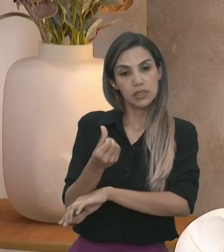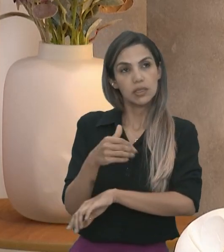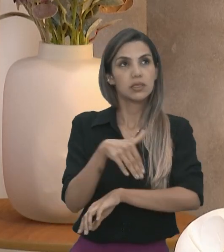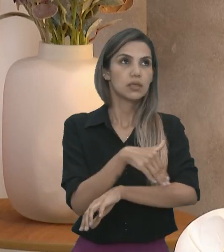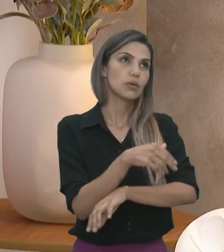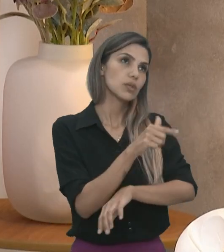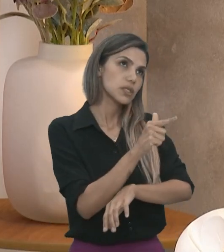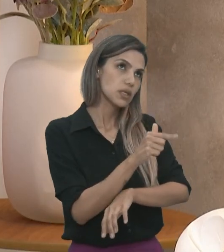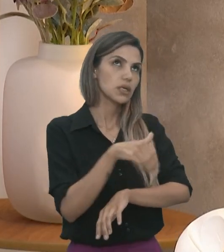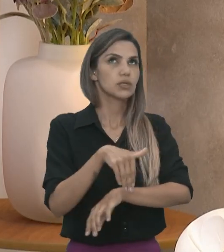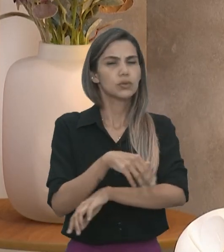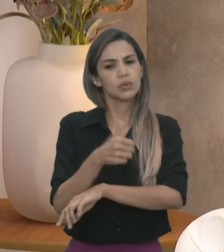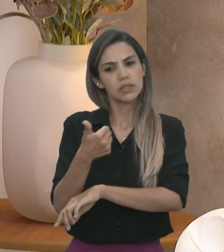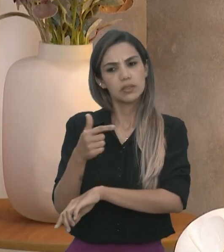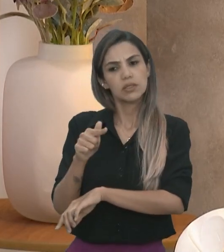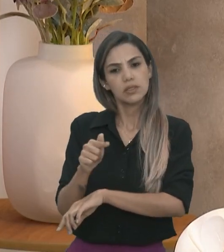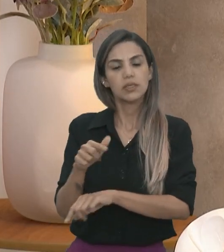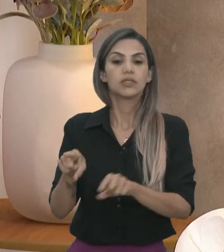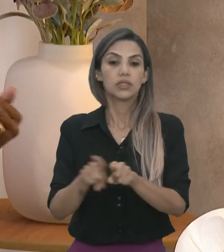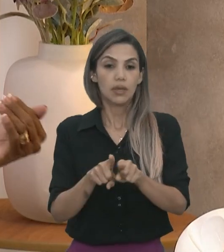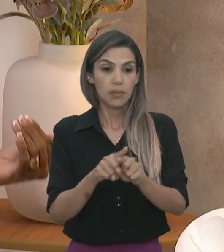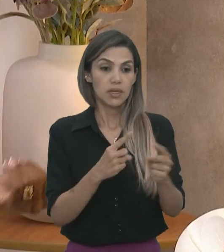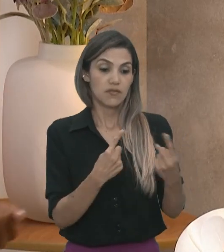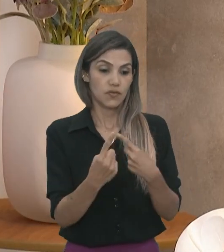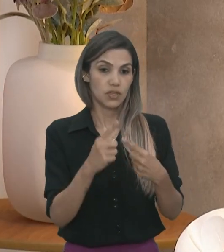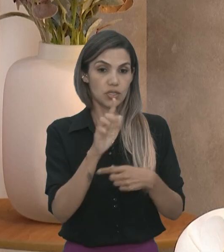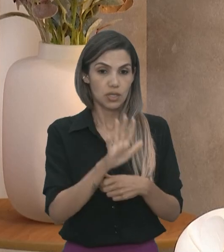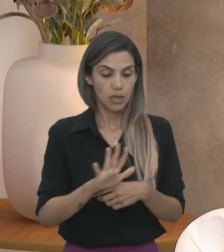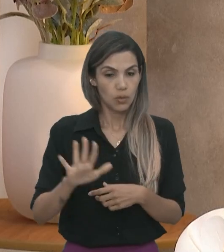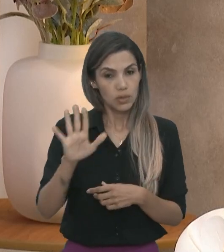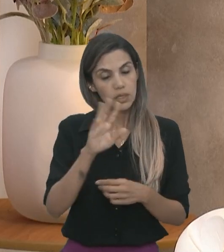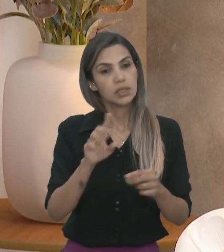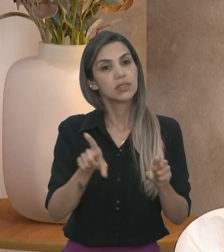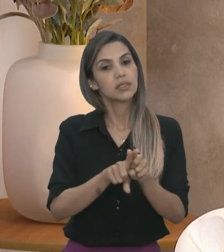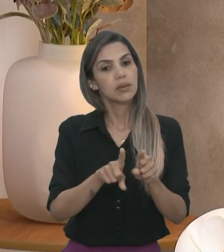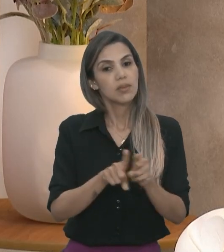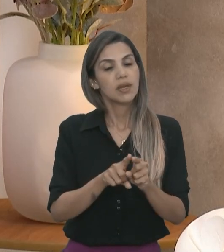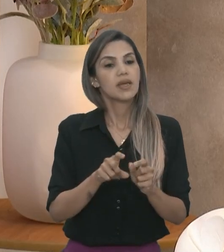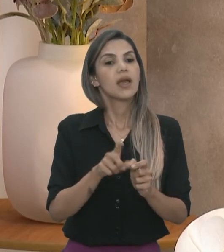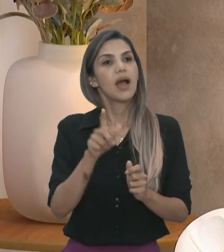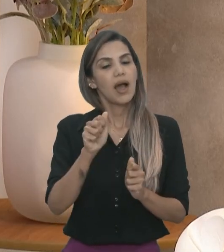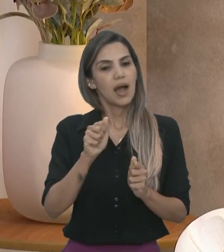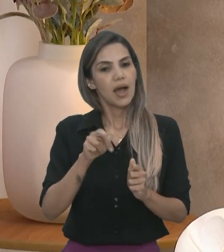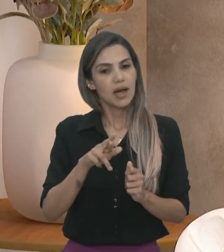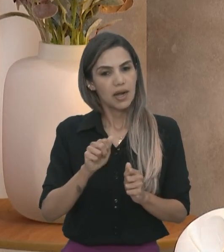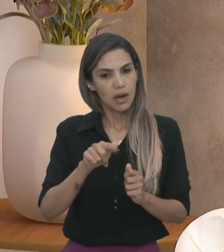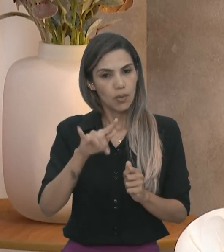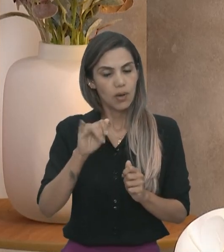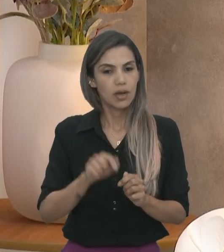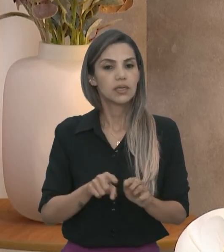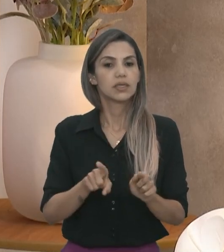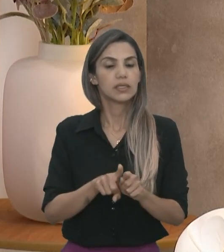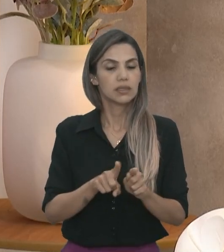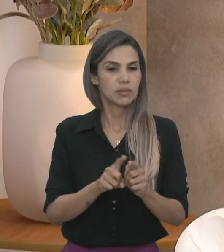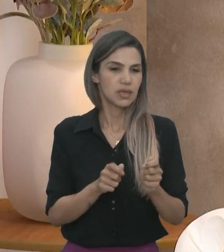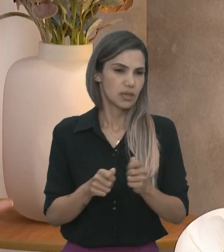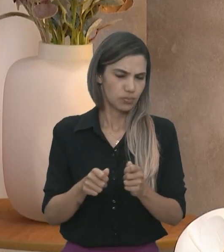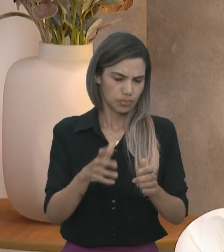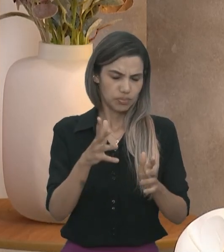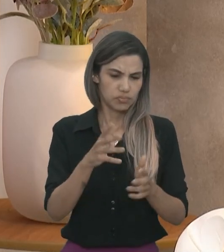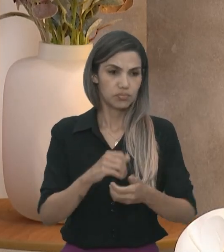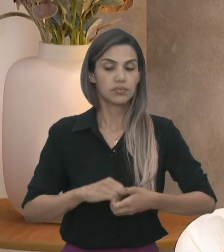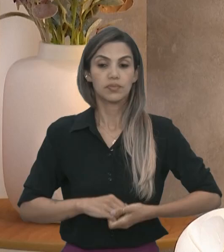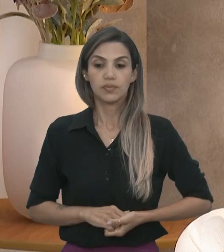a Rua 17, Goiás, Araguaia e Anhanguera. E nesse levantamento a gente conseguiu